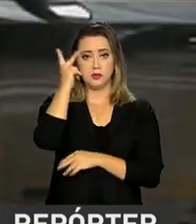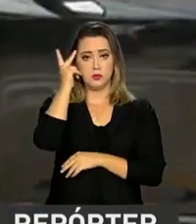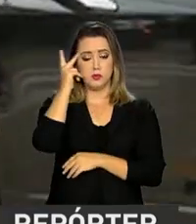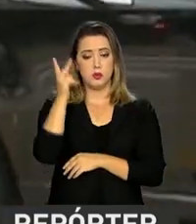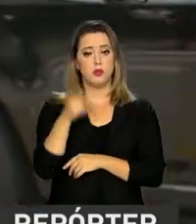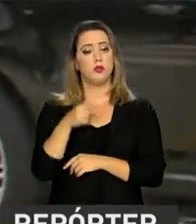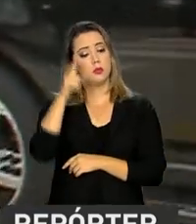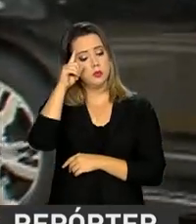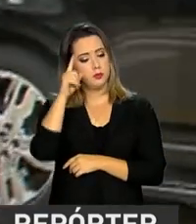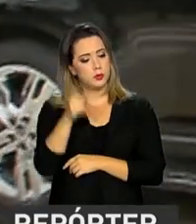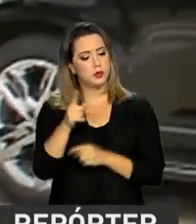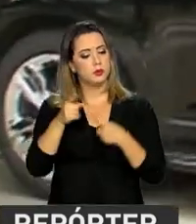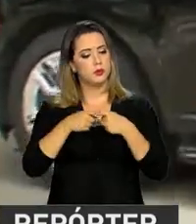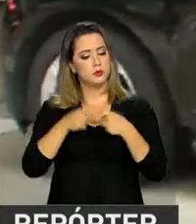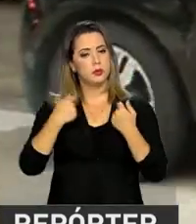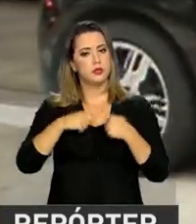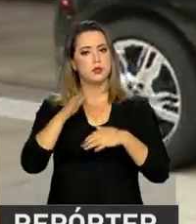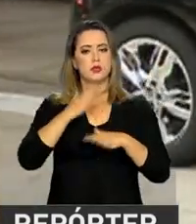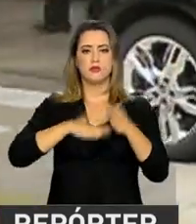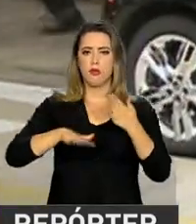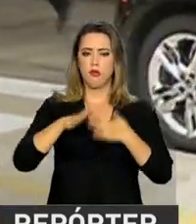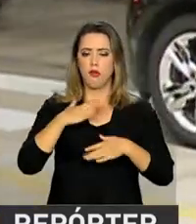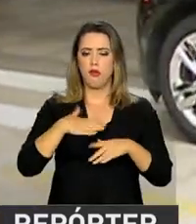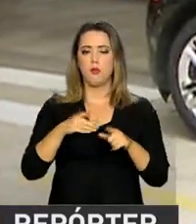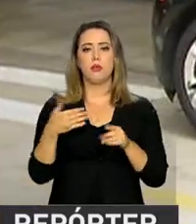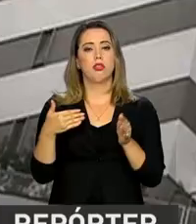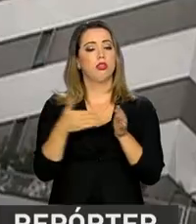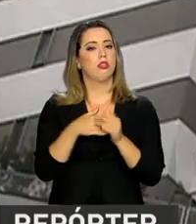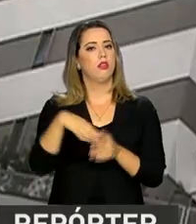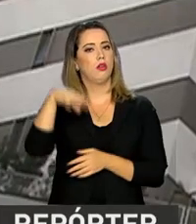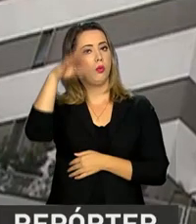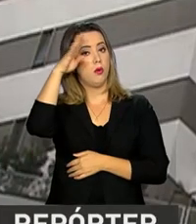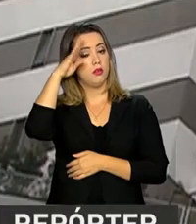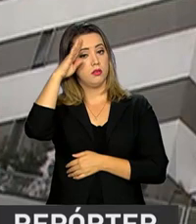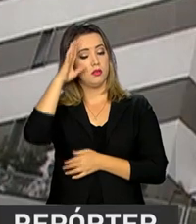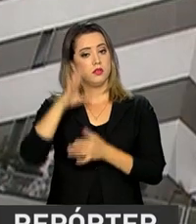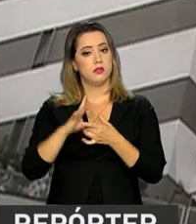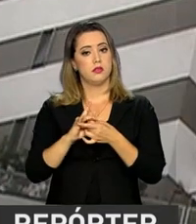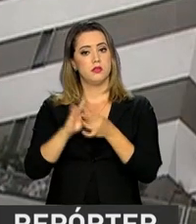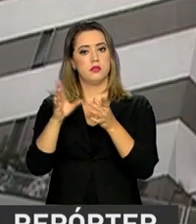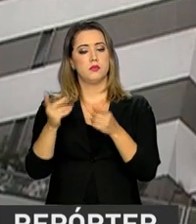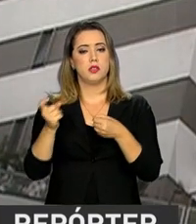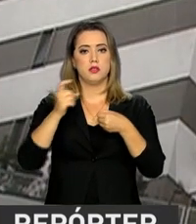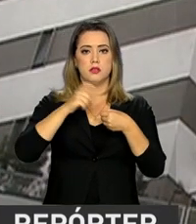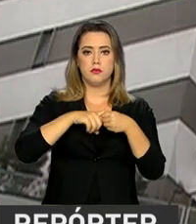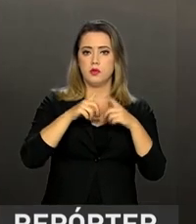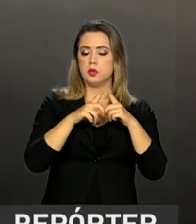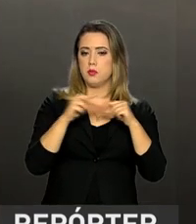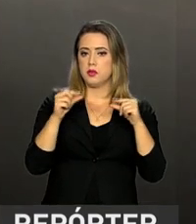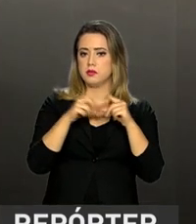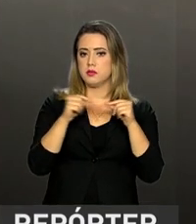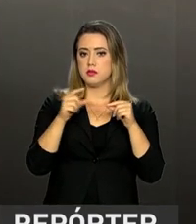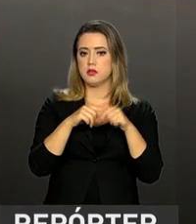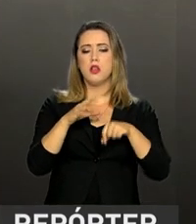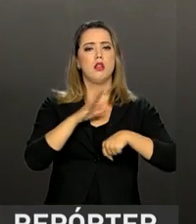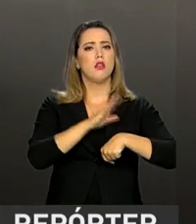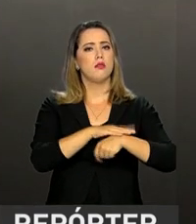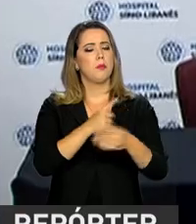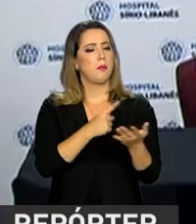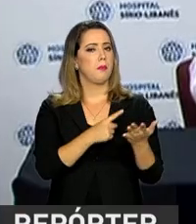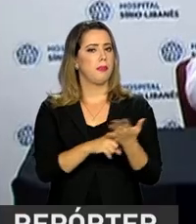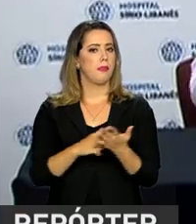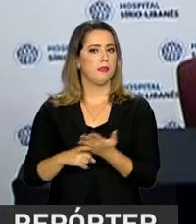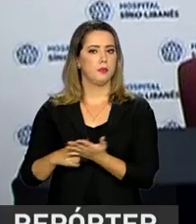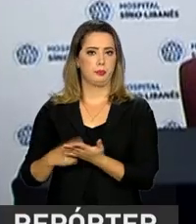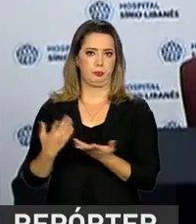dos médicos deverá permanecer em repouso até a próxima quarta-feira quando estará liberado para retornar à brasília e aos compromissos oficiais